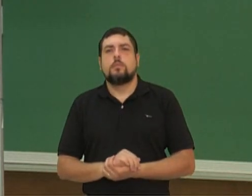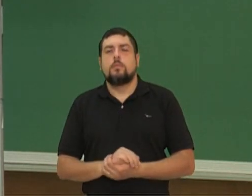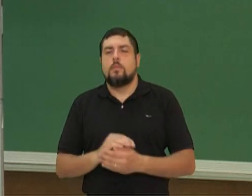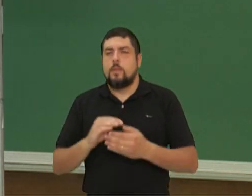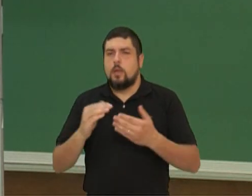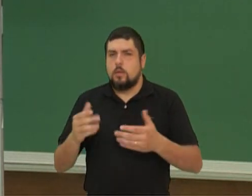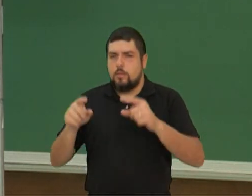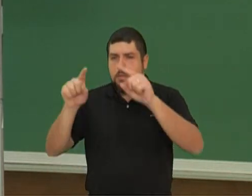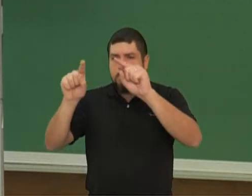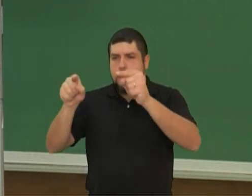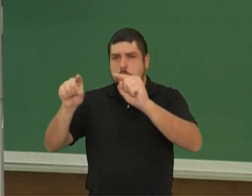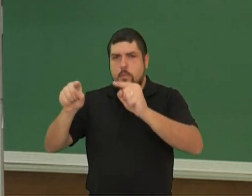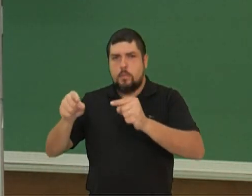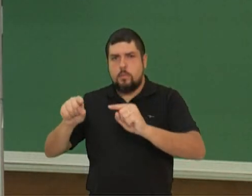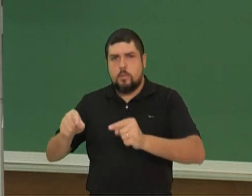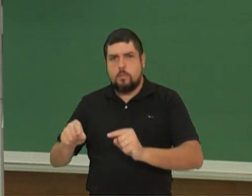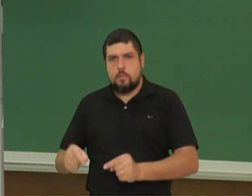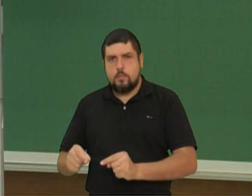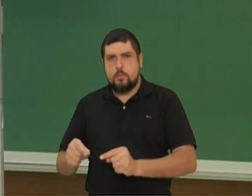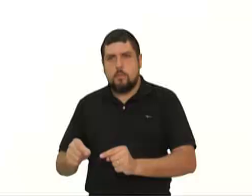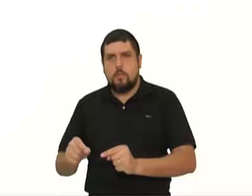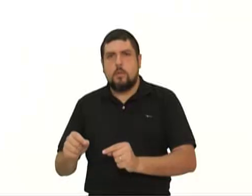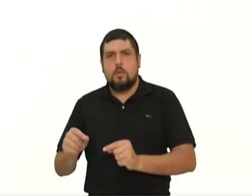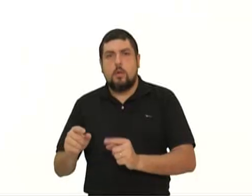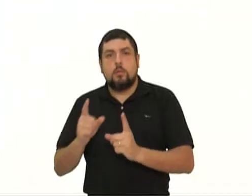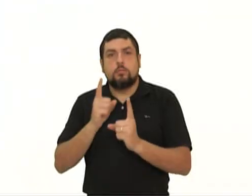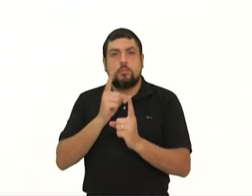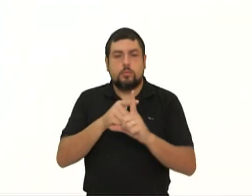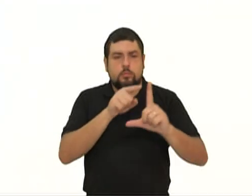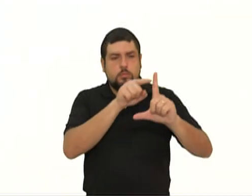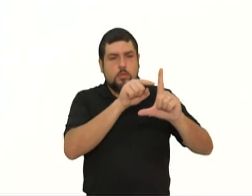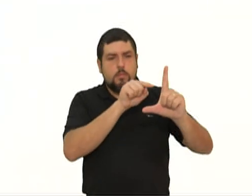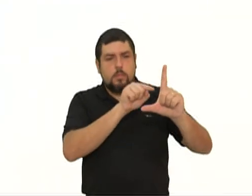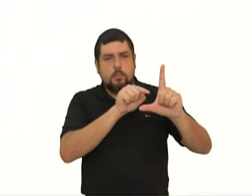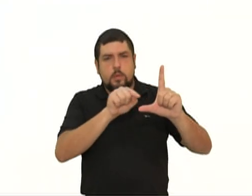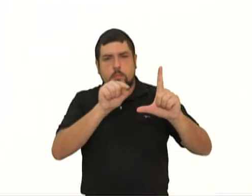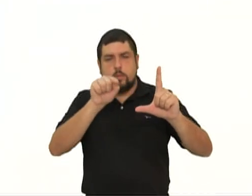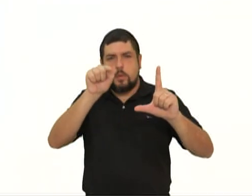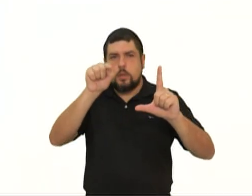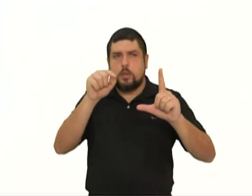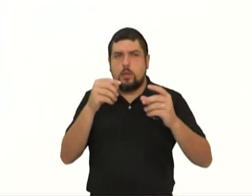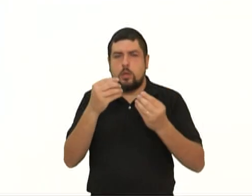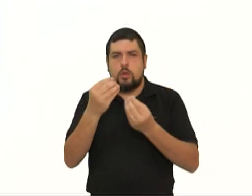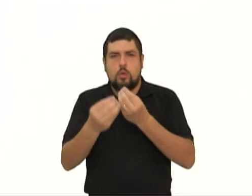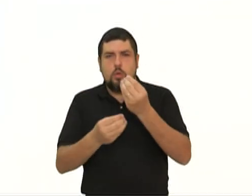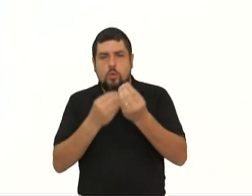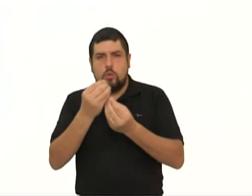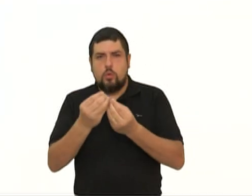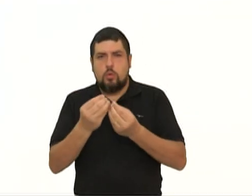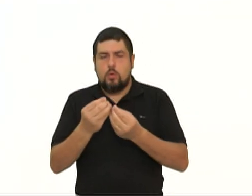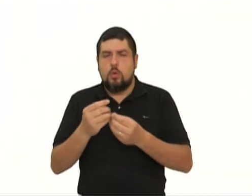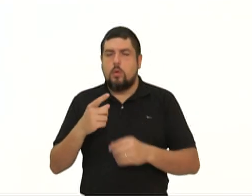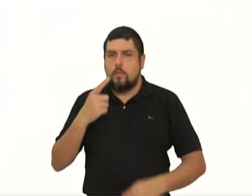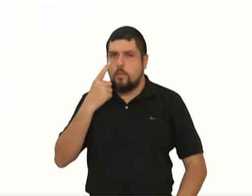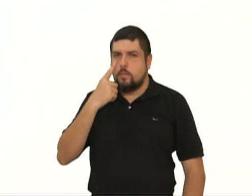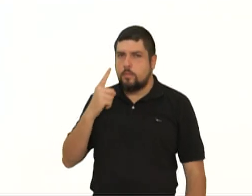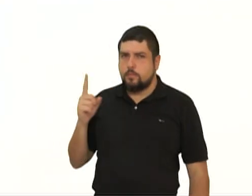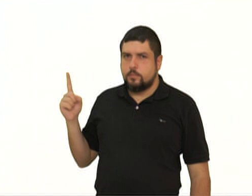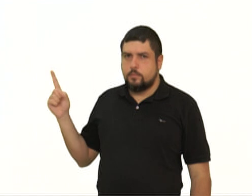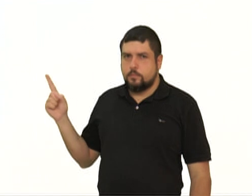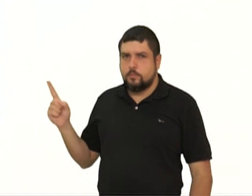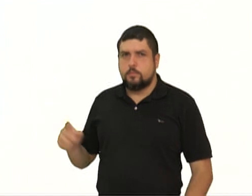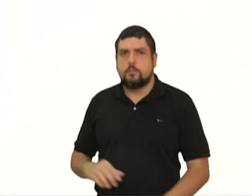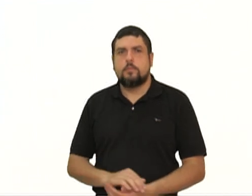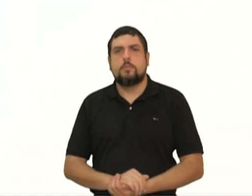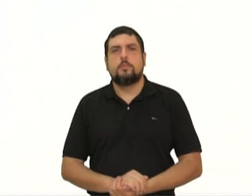pontos cartesianos que a gente marca no gráfico. Tá, você tem desenho lá do